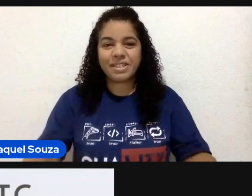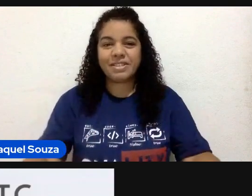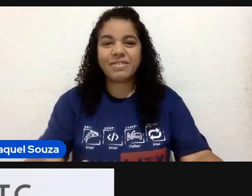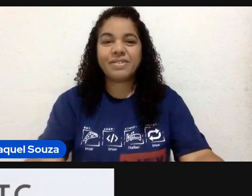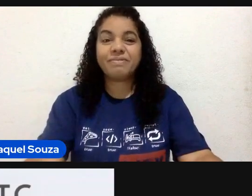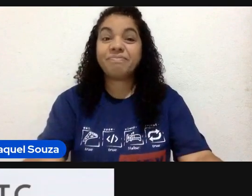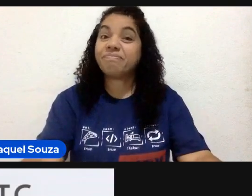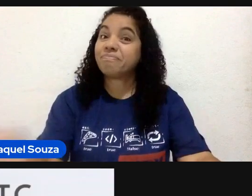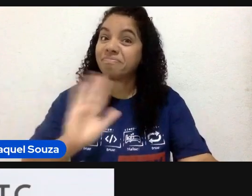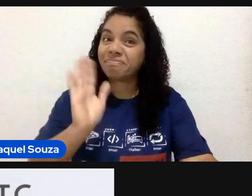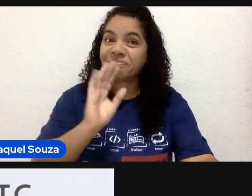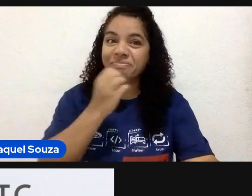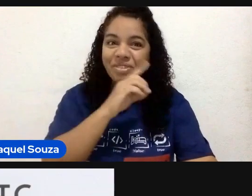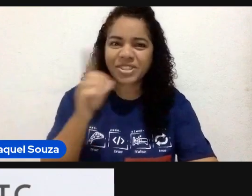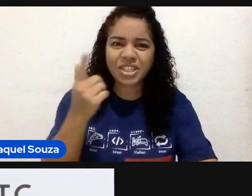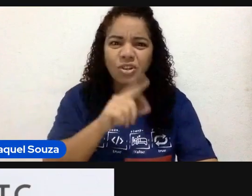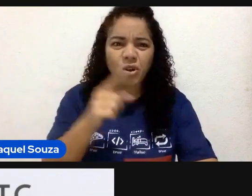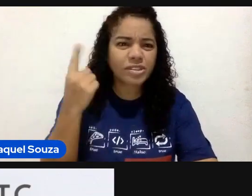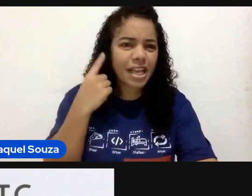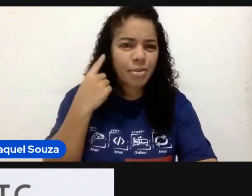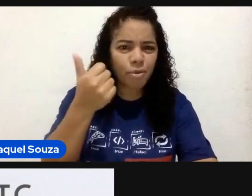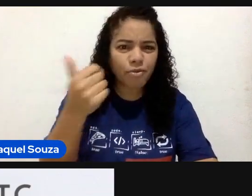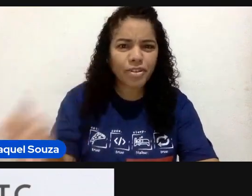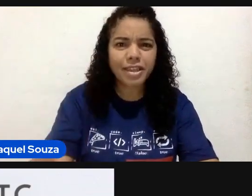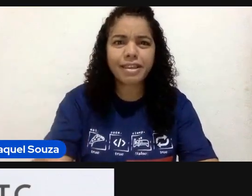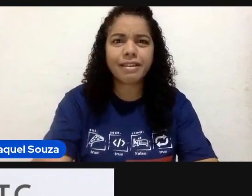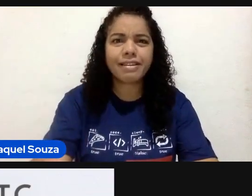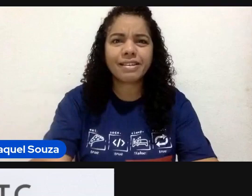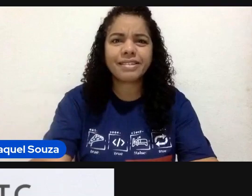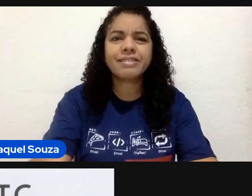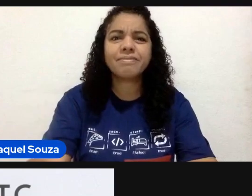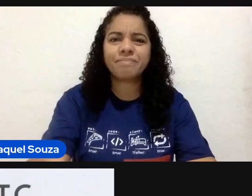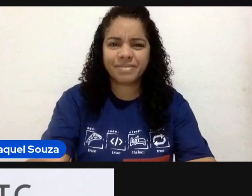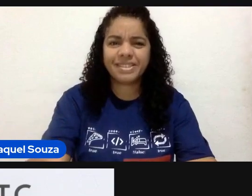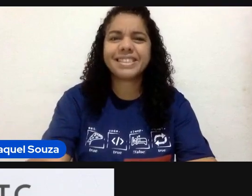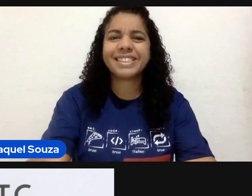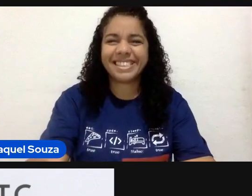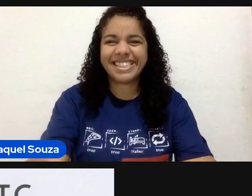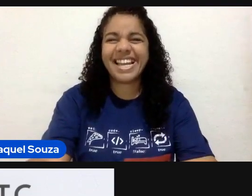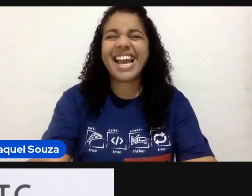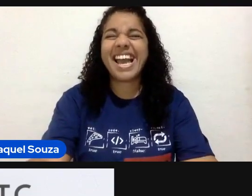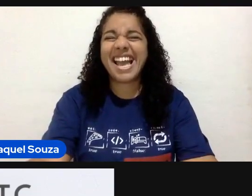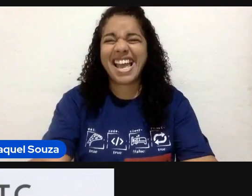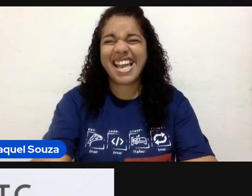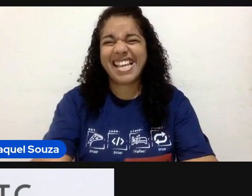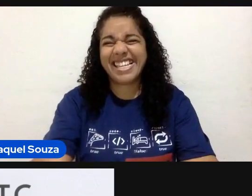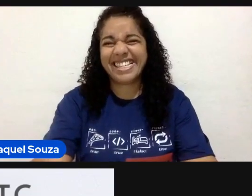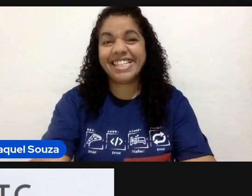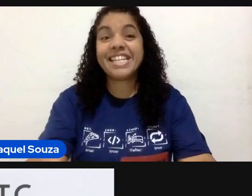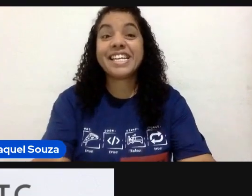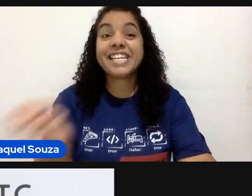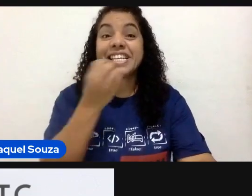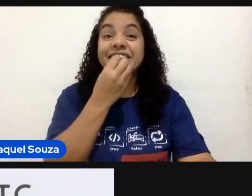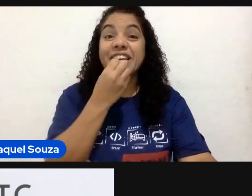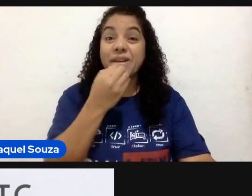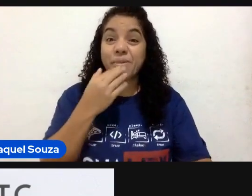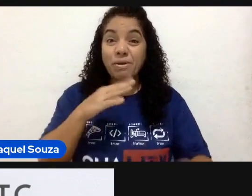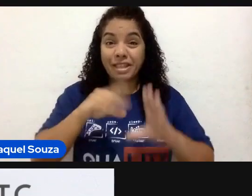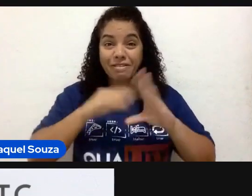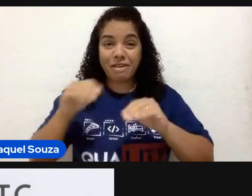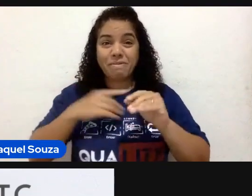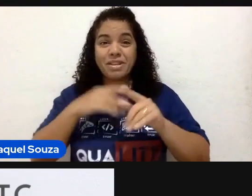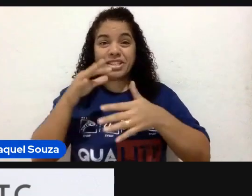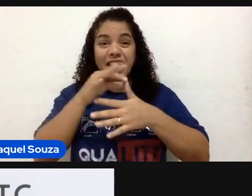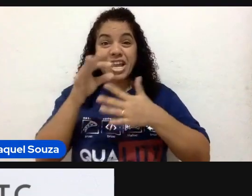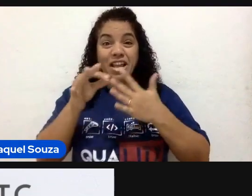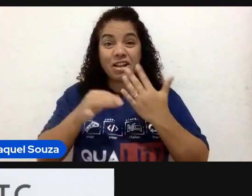Bom dia, gente. Vocês conseguem me ouvir? Conseguimos, Débora. Ah, que bom. Estava mexendo aqui nas configurações.